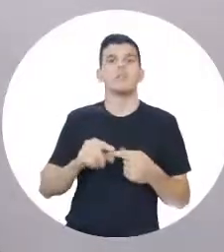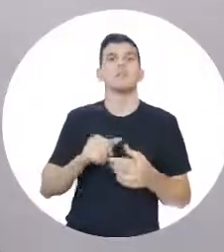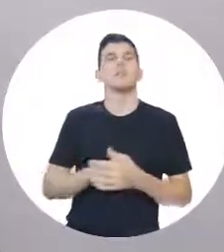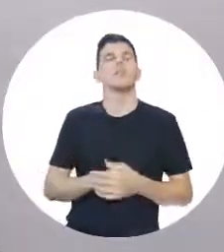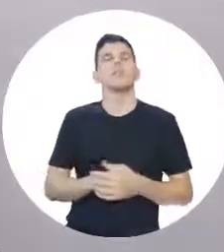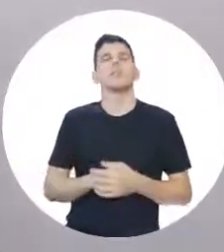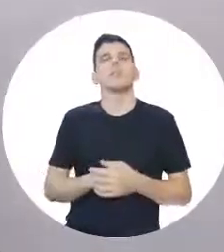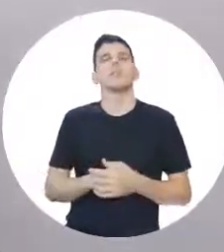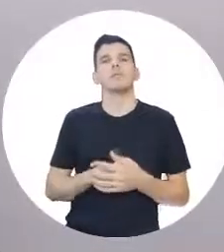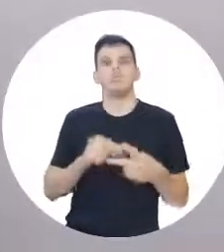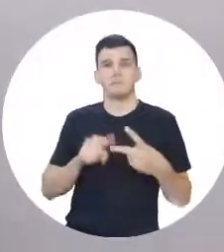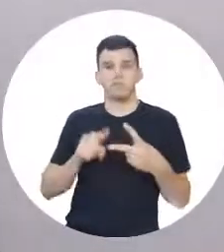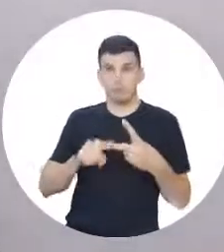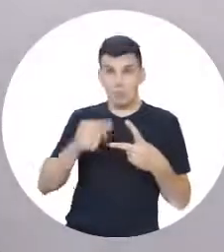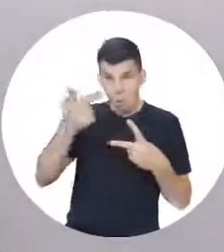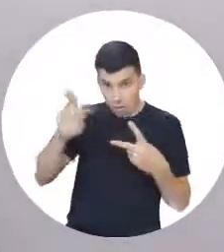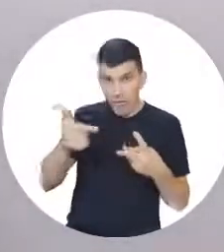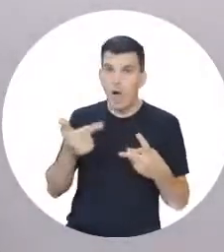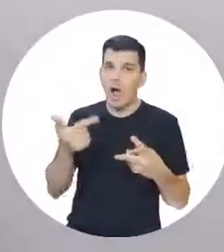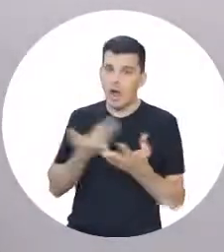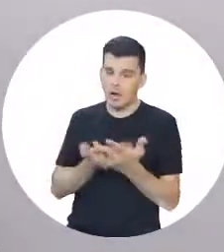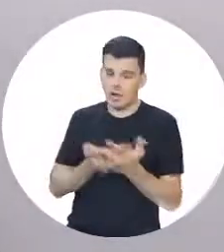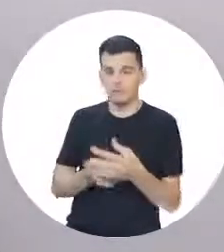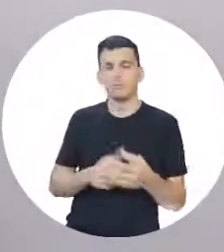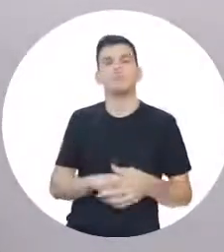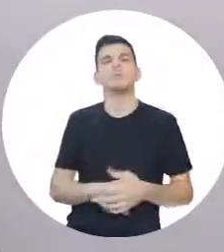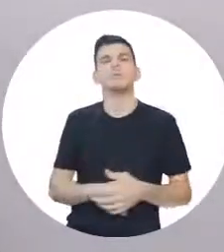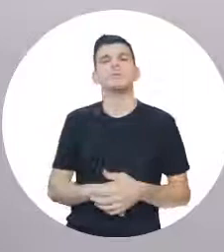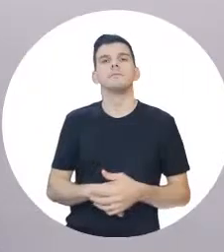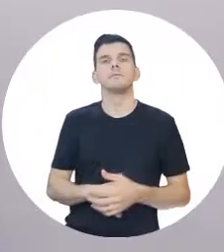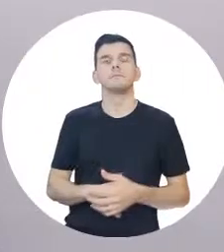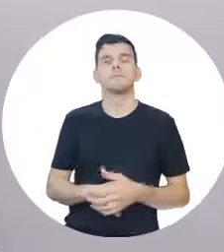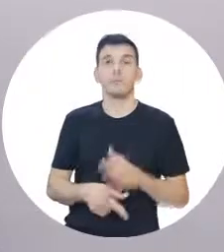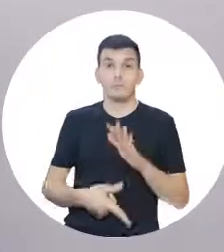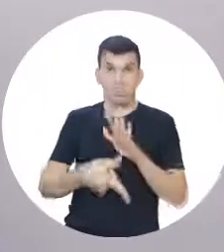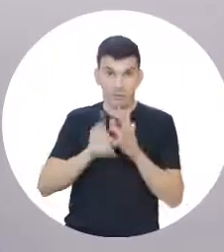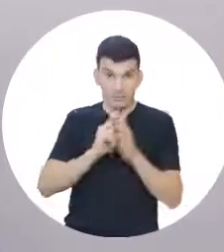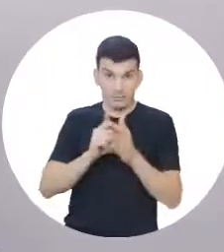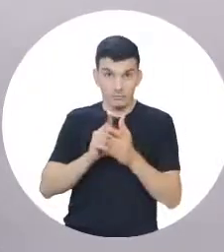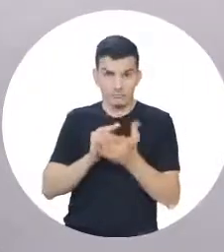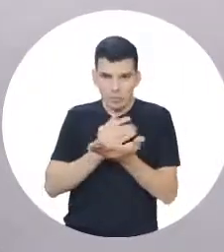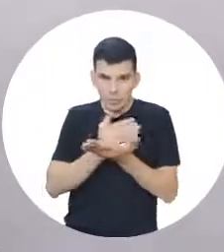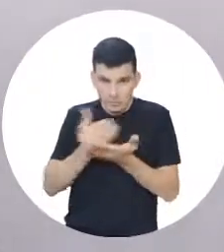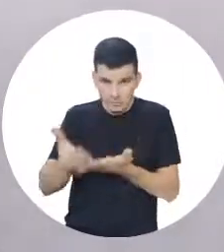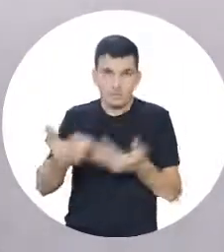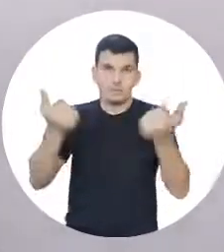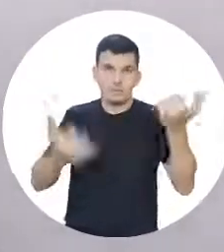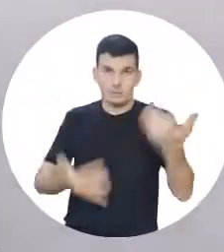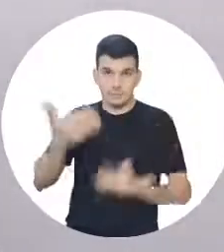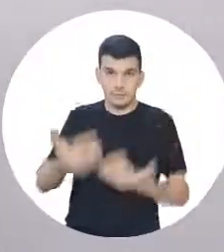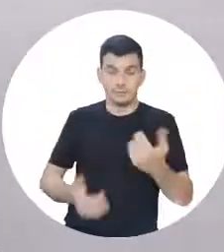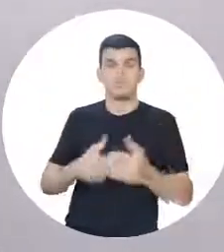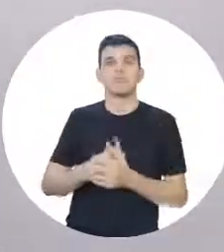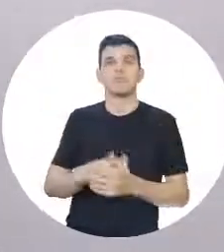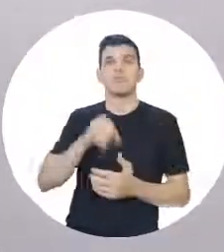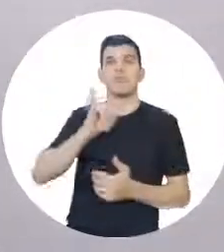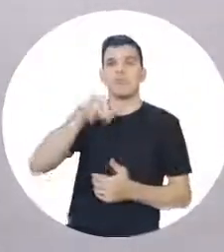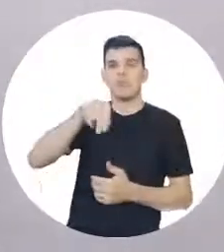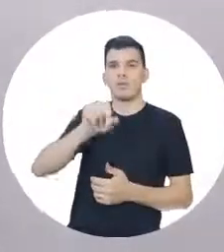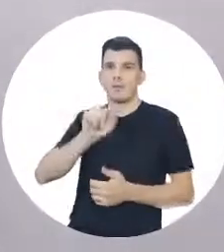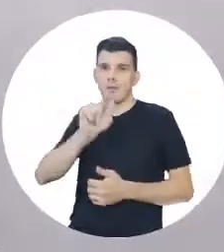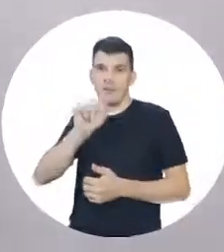ácidos e bases. Próxima aula, óxidos e sais de forma como um todo. Antes de adentrar as